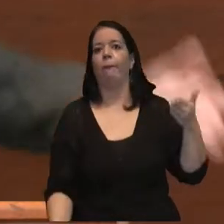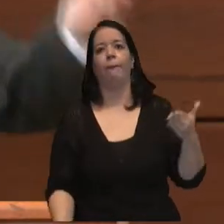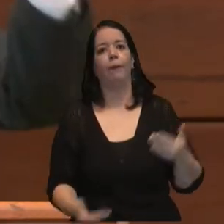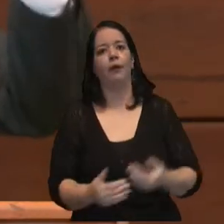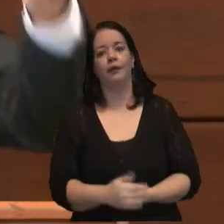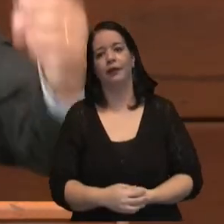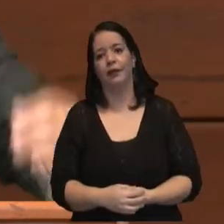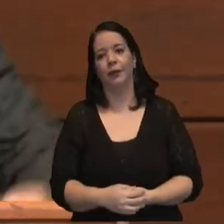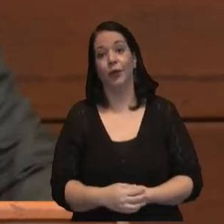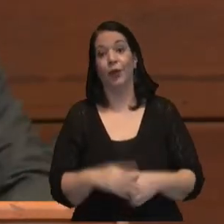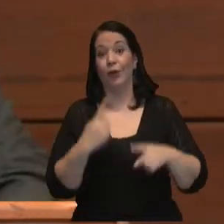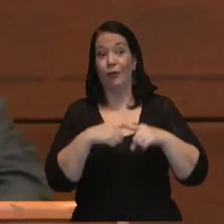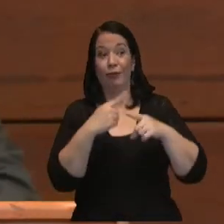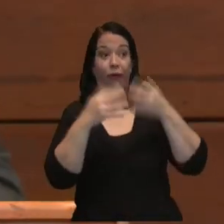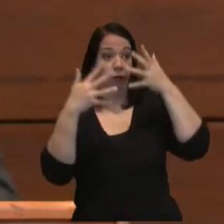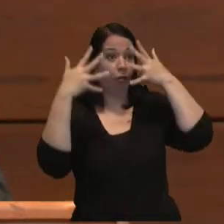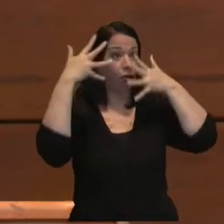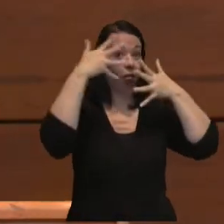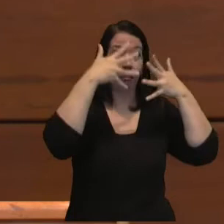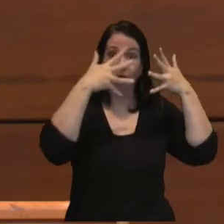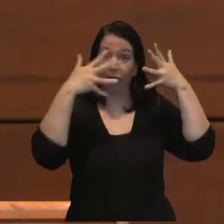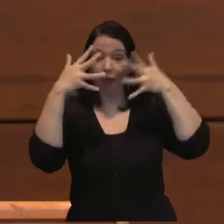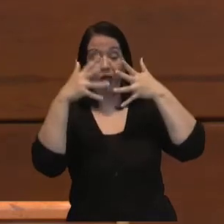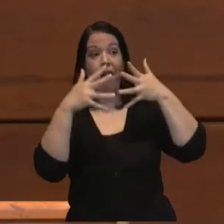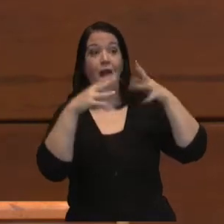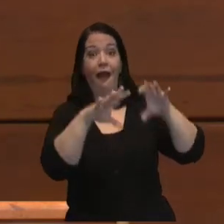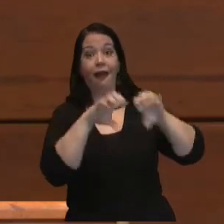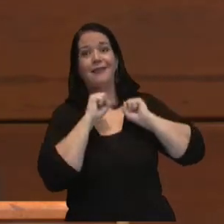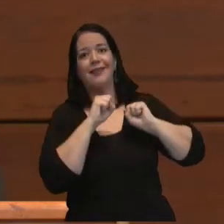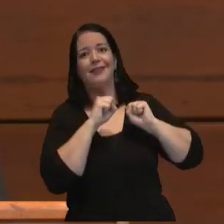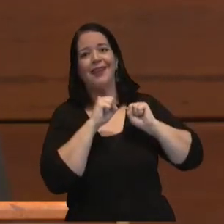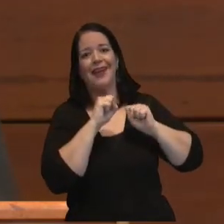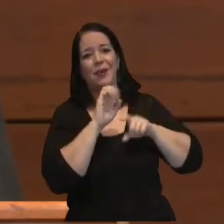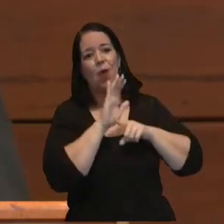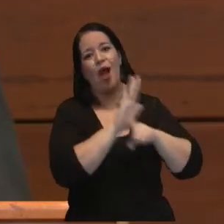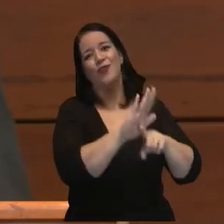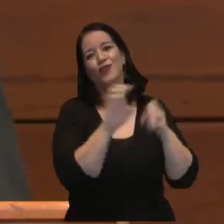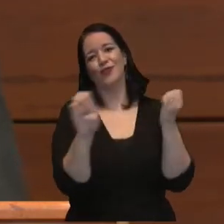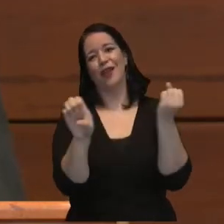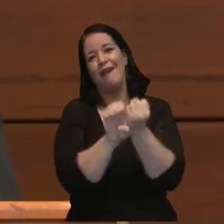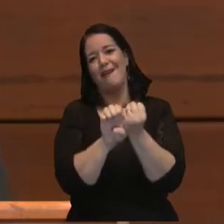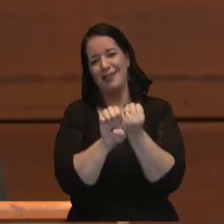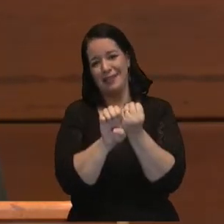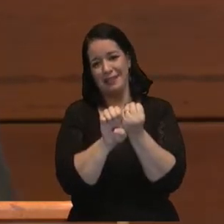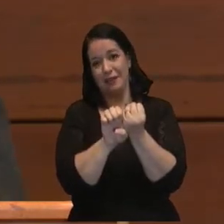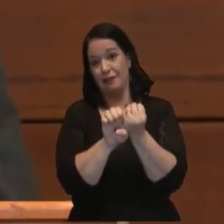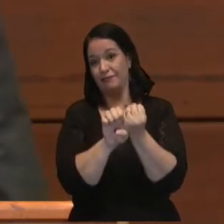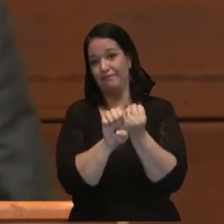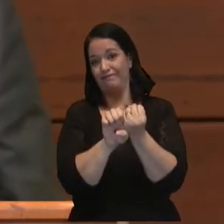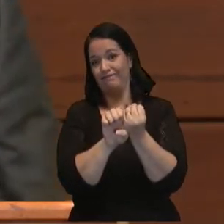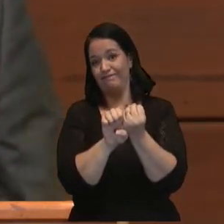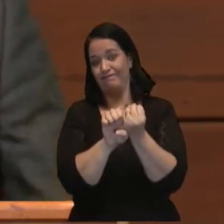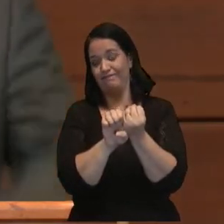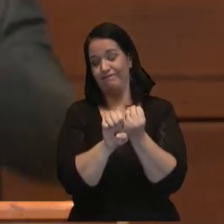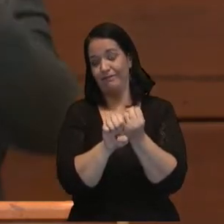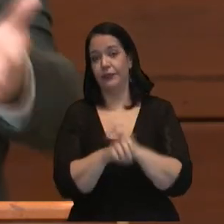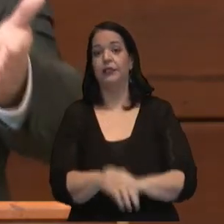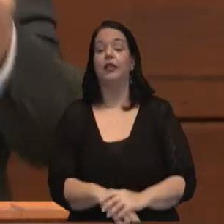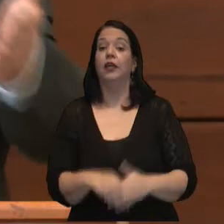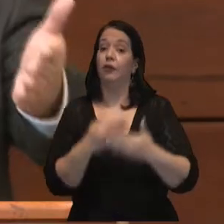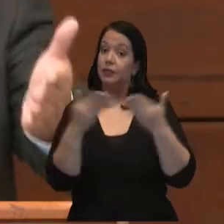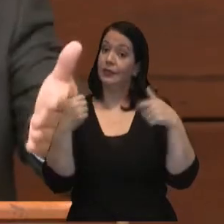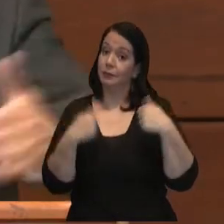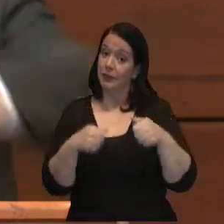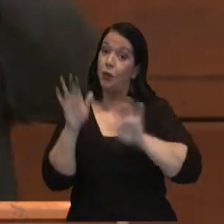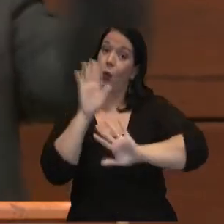se deixaram conduzir. Meu querido irmão, não se permita ser conduzido por impulsos. Não se